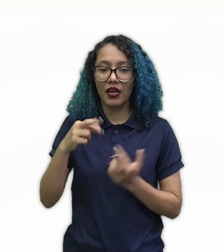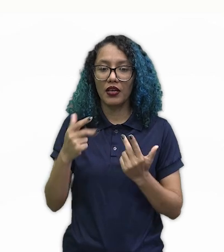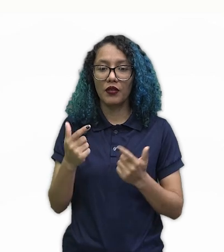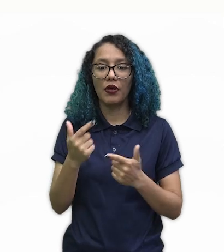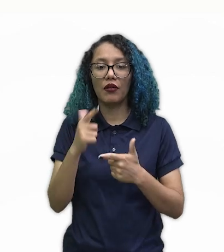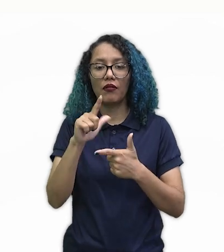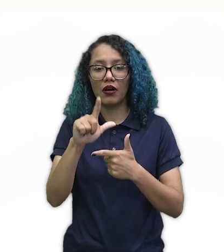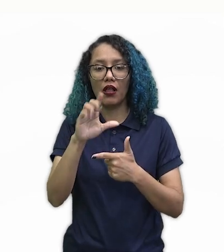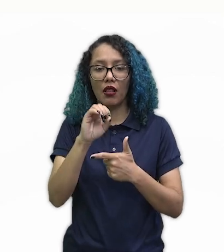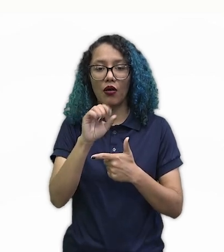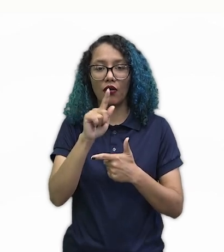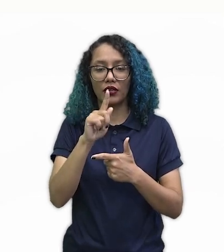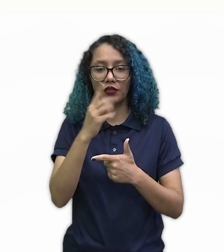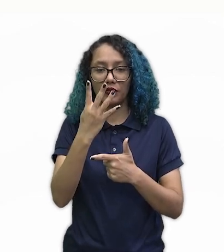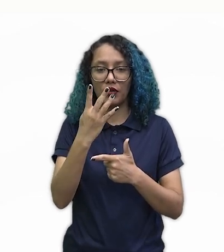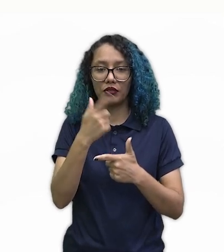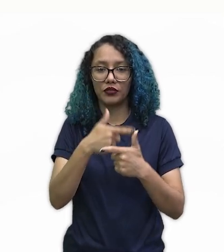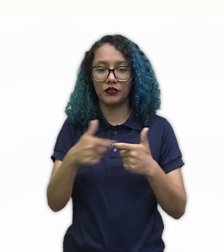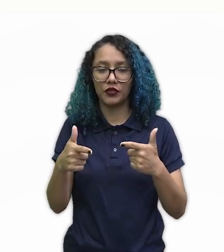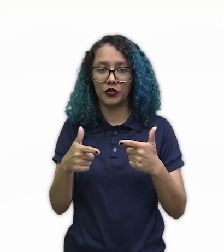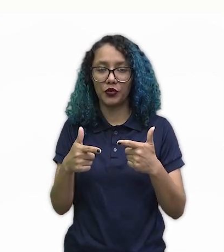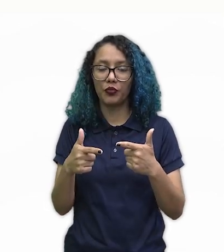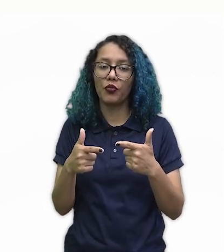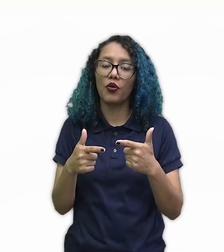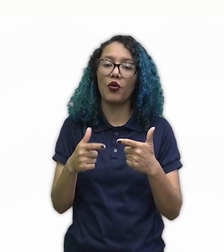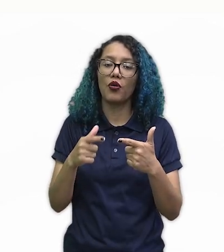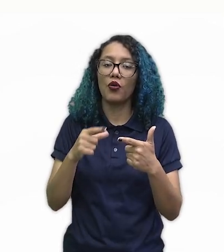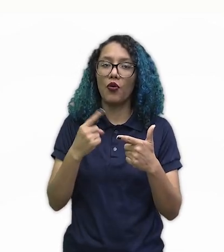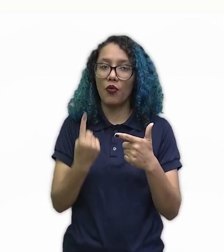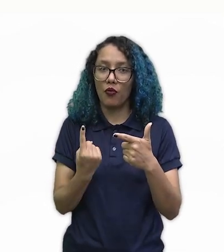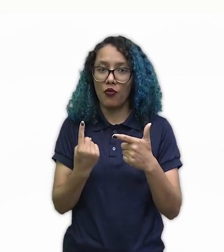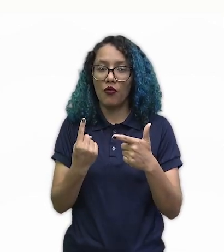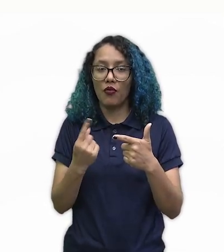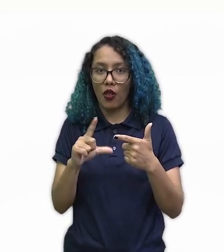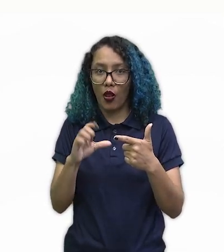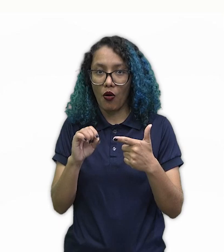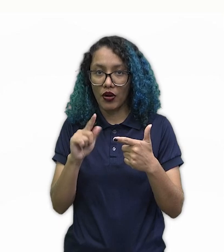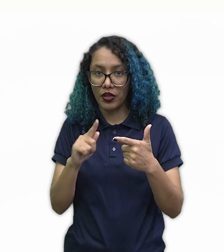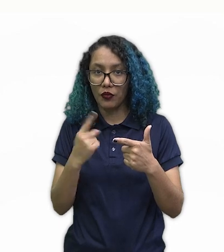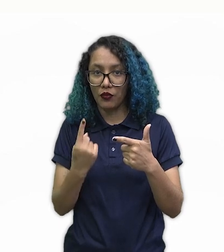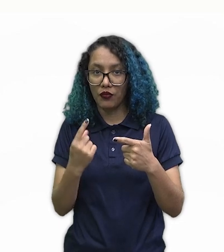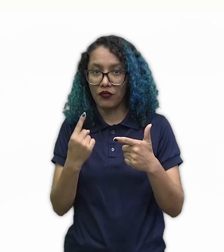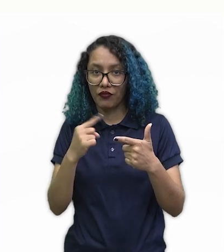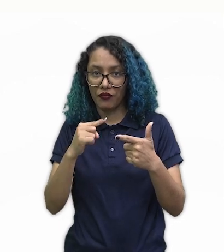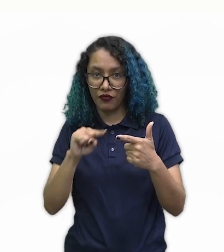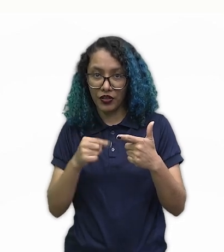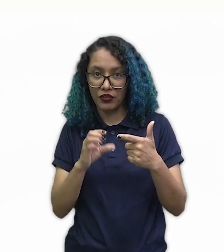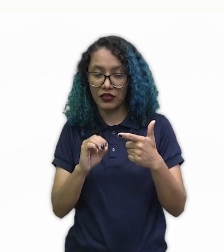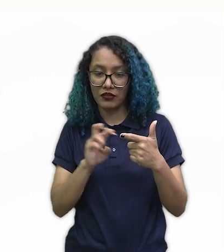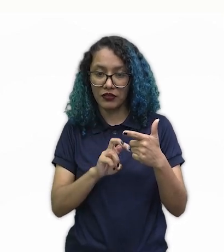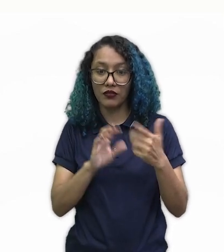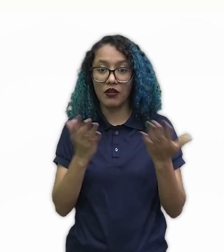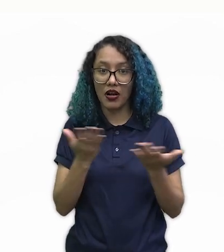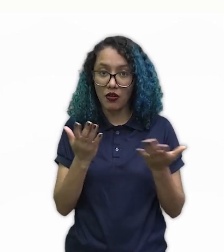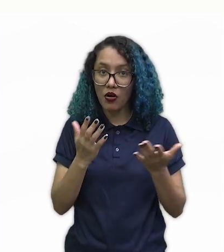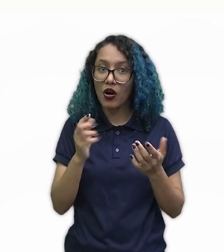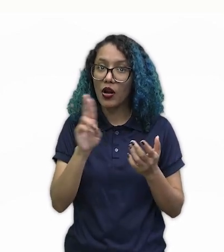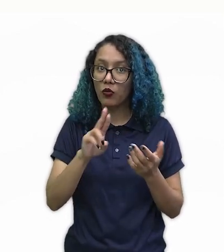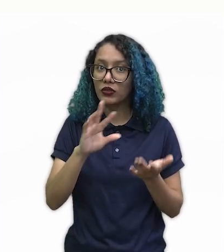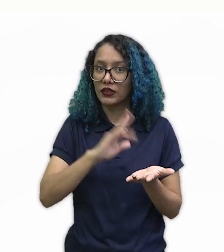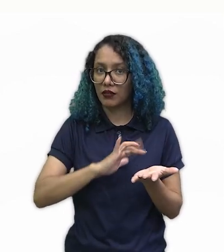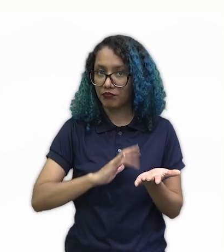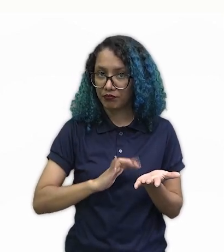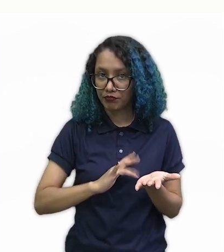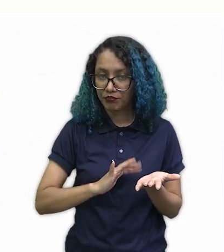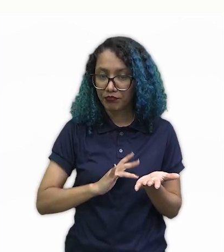log de 4 dividido por log de 1,05. Usando a calculadora, nossa amiguinha daqui para frente,